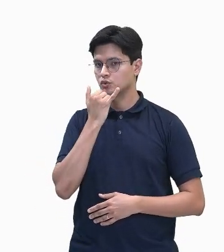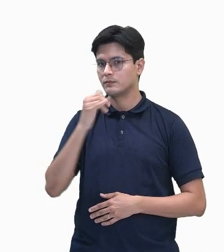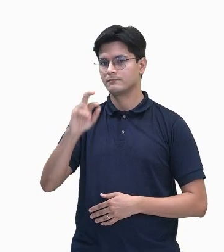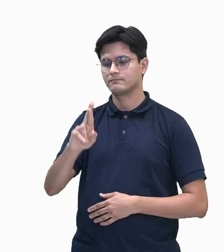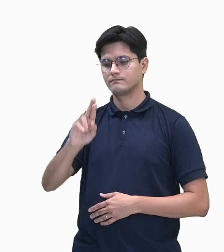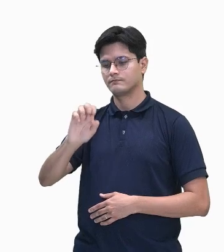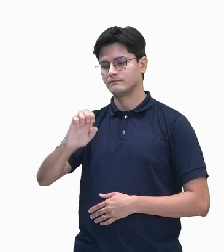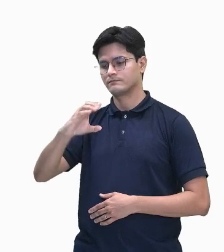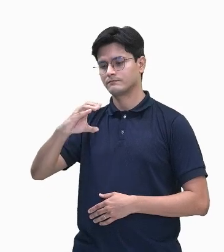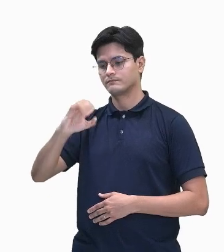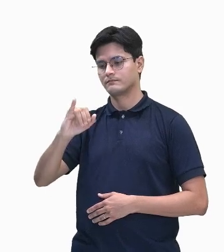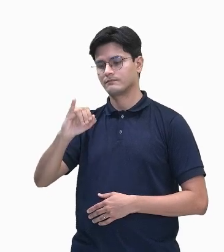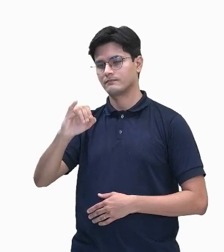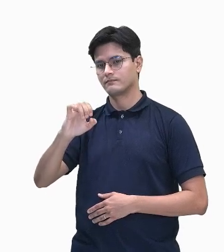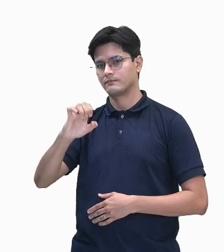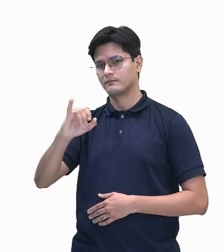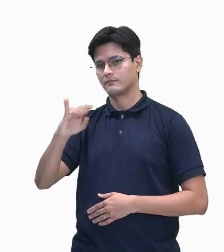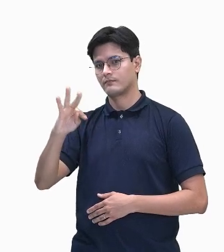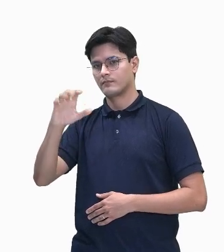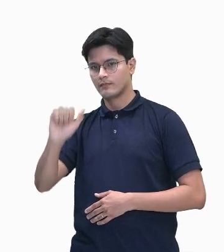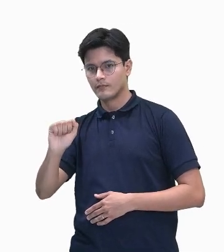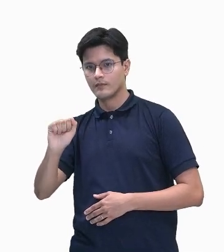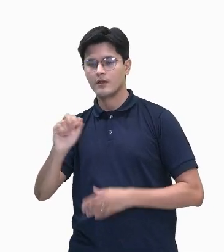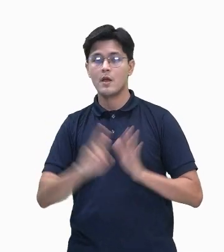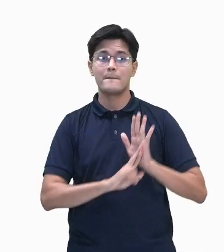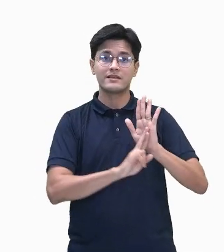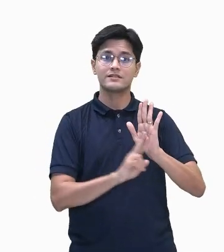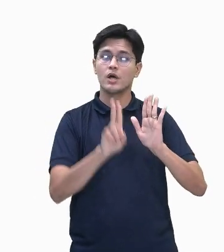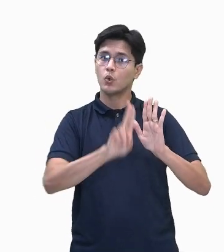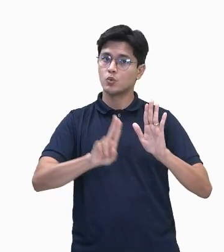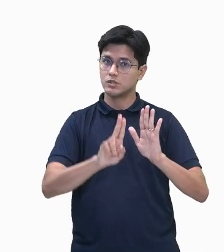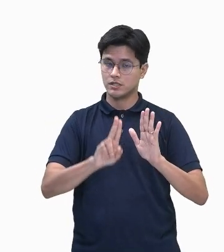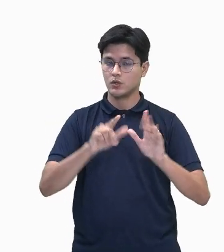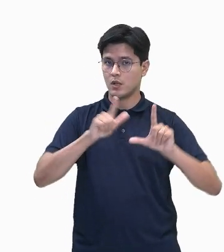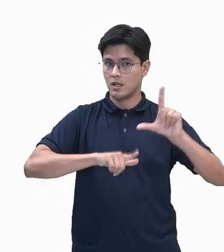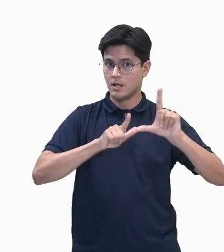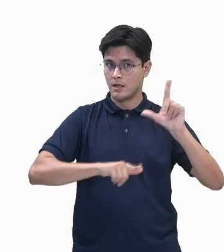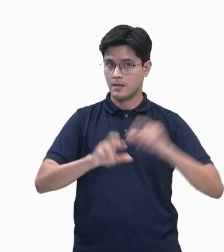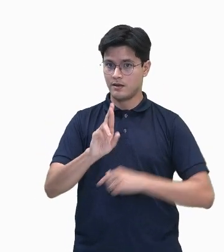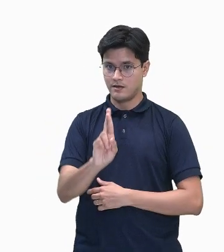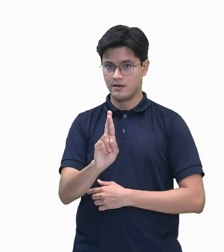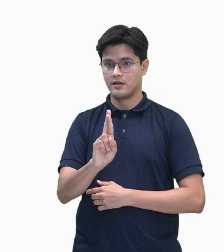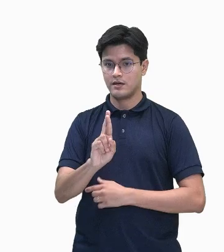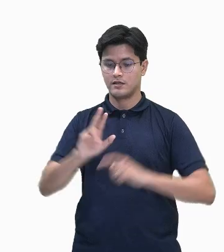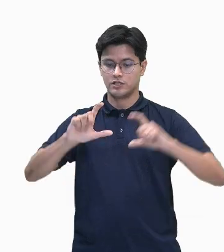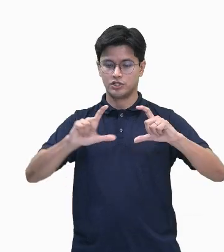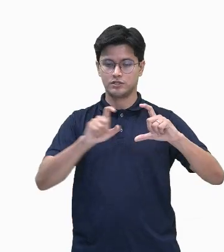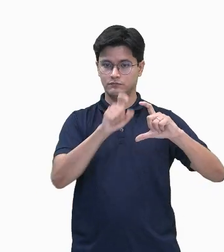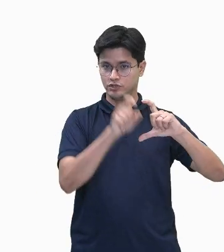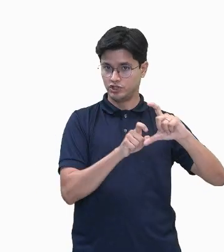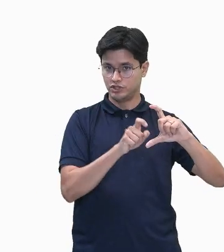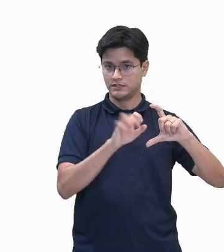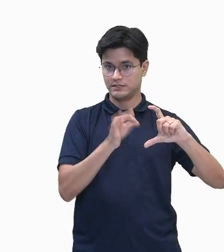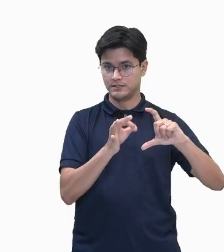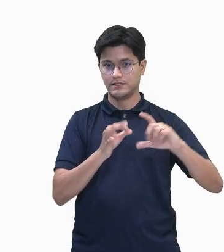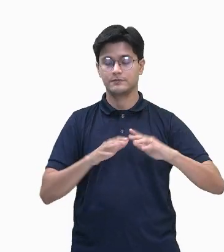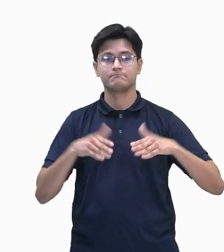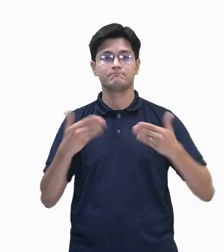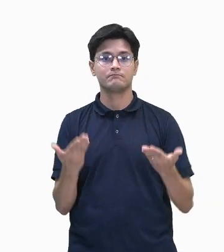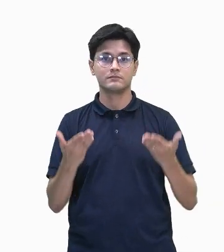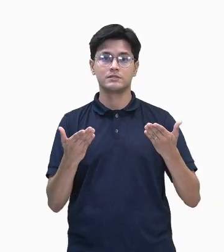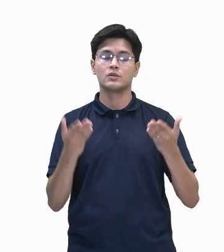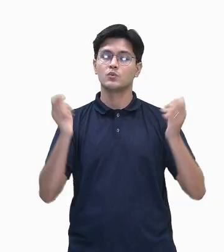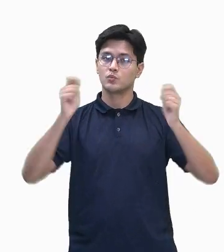Rx, ó, tá bom? O valor da receita depende da quantidade de produtos vendidos, onde X é a quantidade de produto vendido. Então, nós podemos dizer